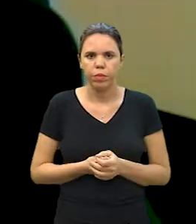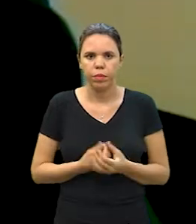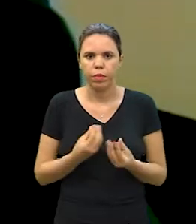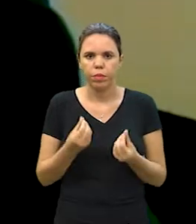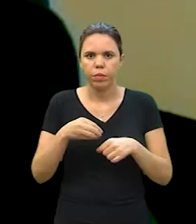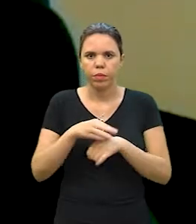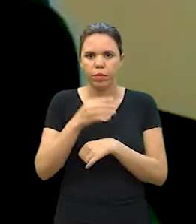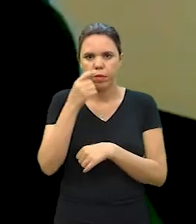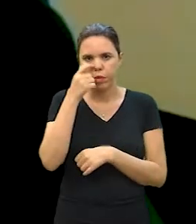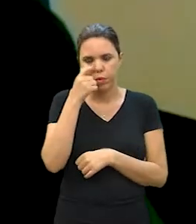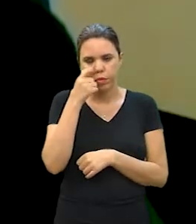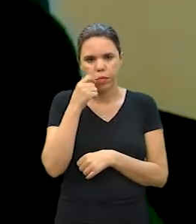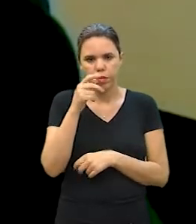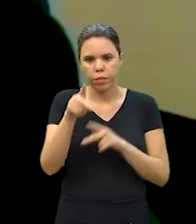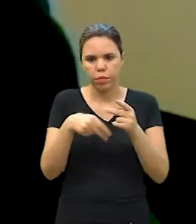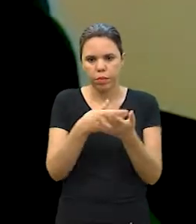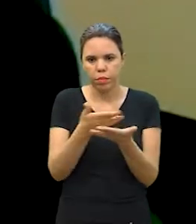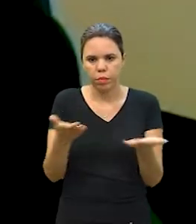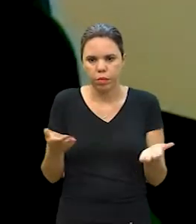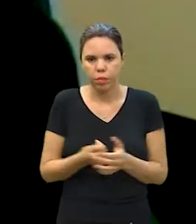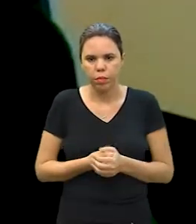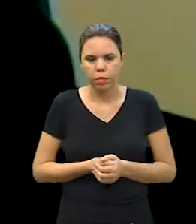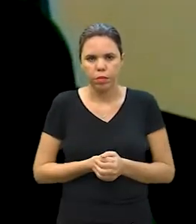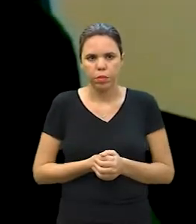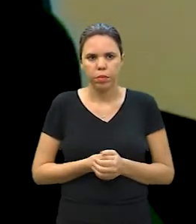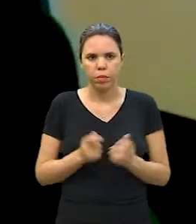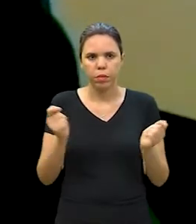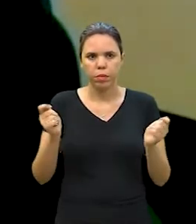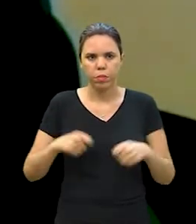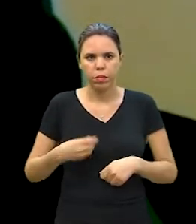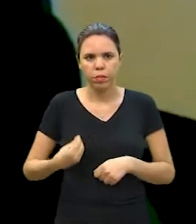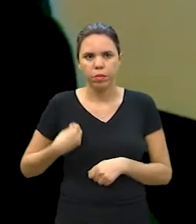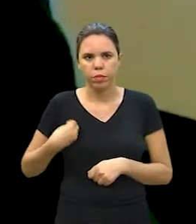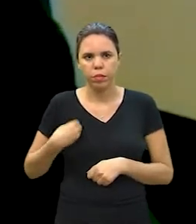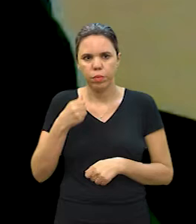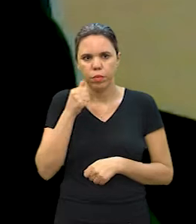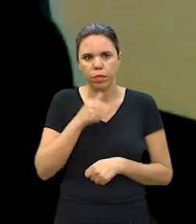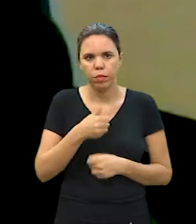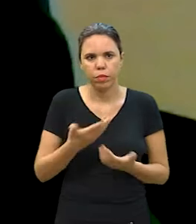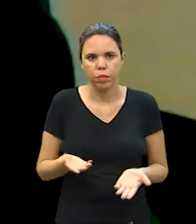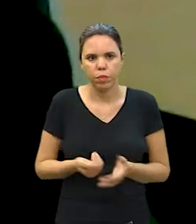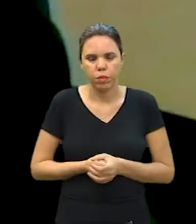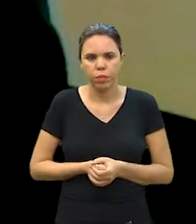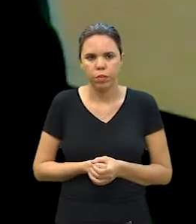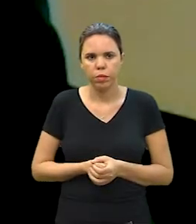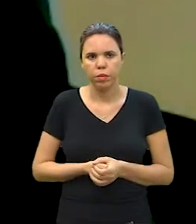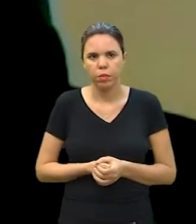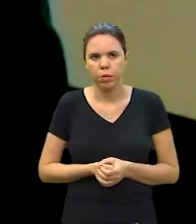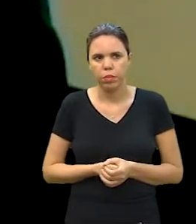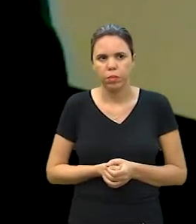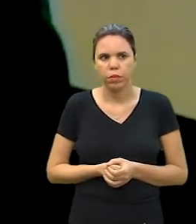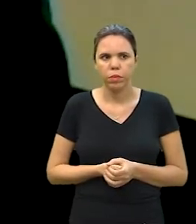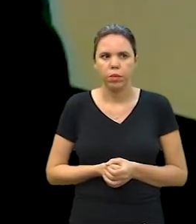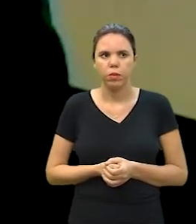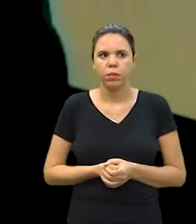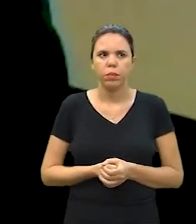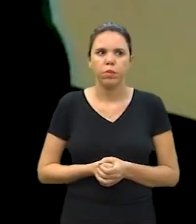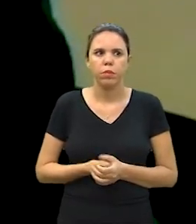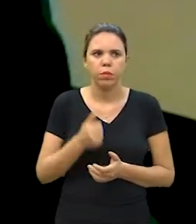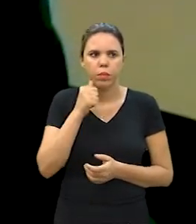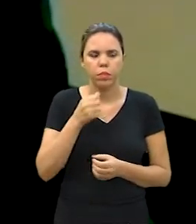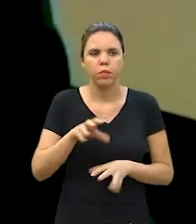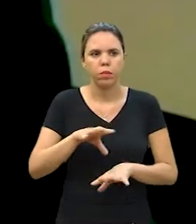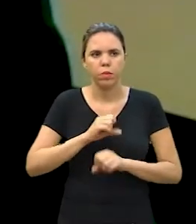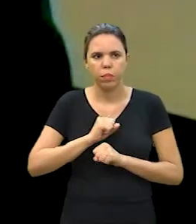para sensibilizar as pessoas, né, da condição de vida da mulher, e elas